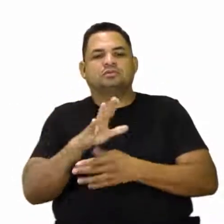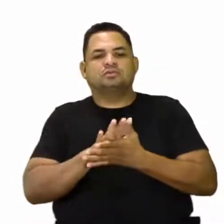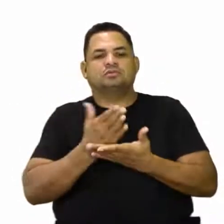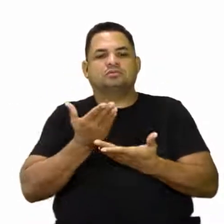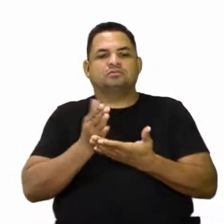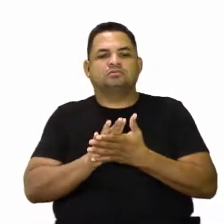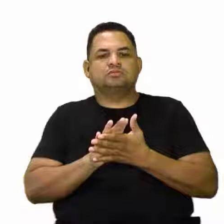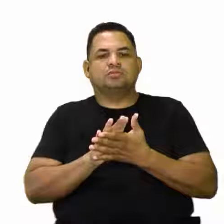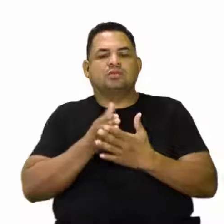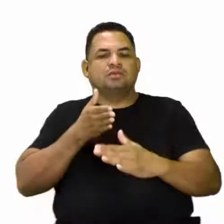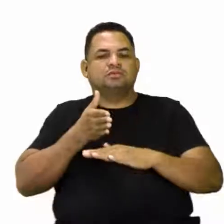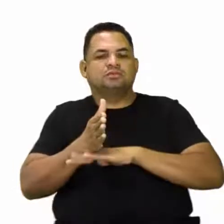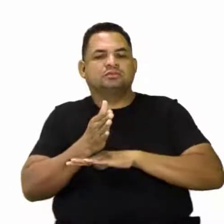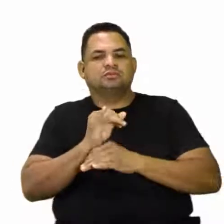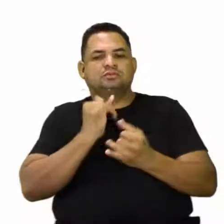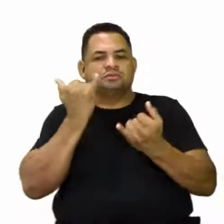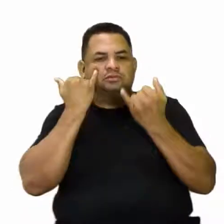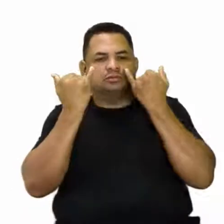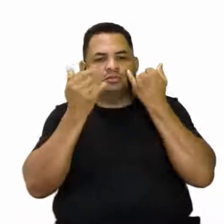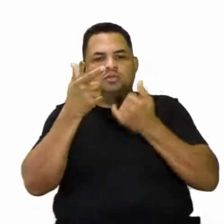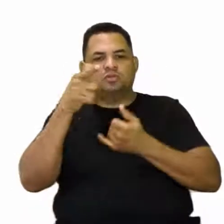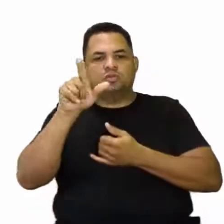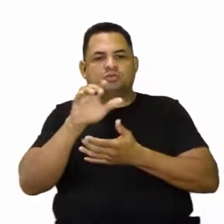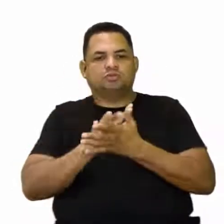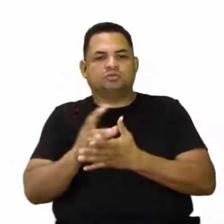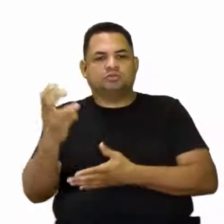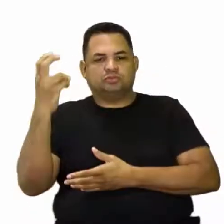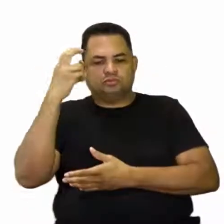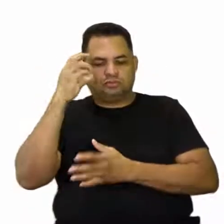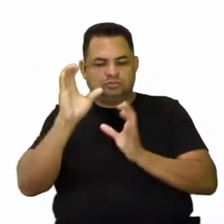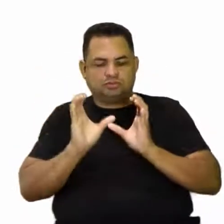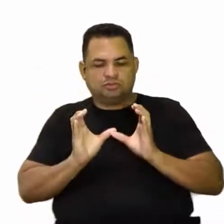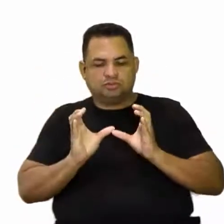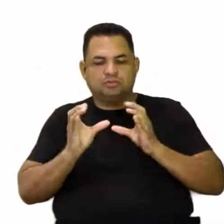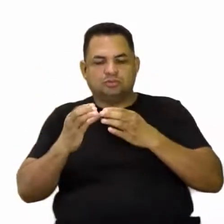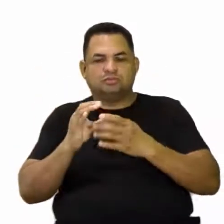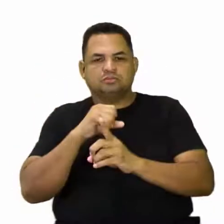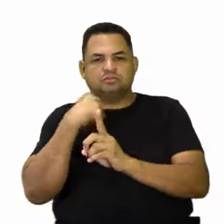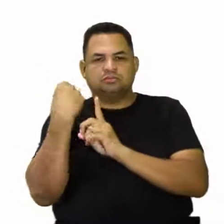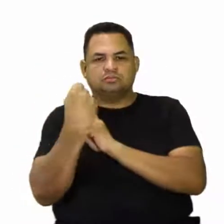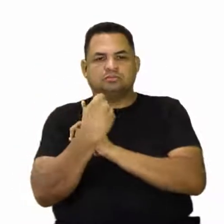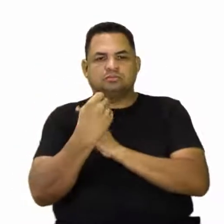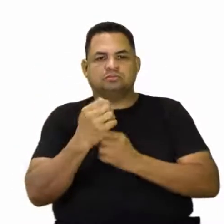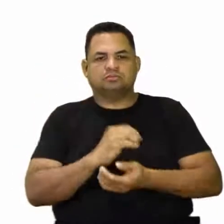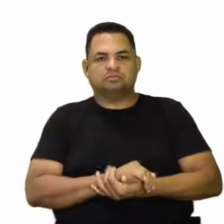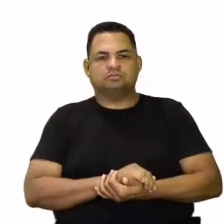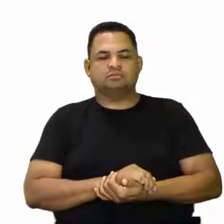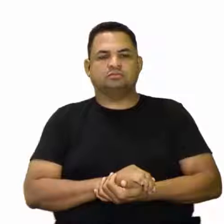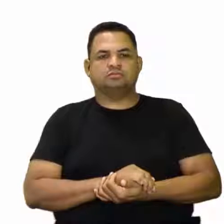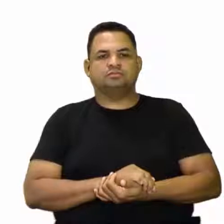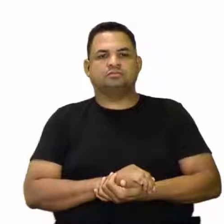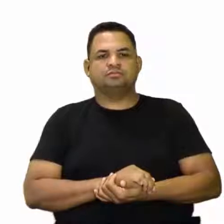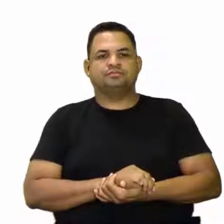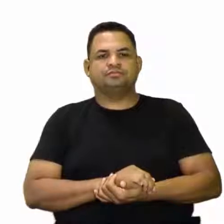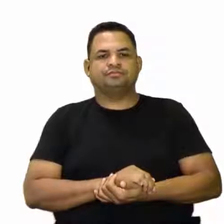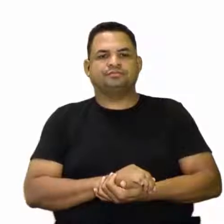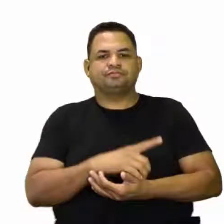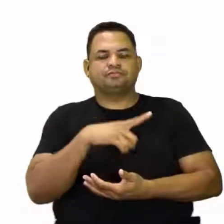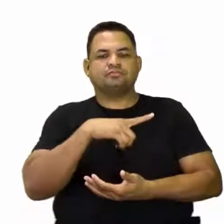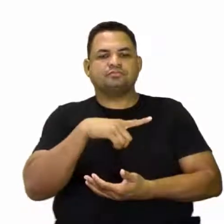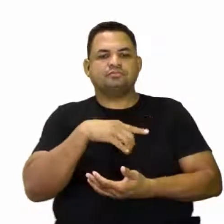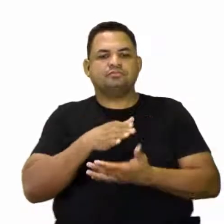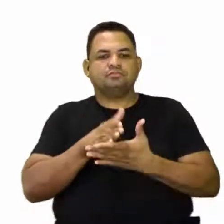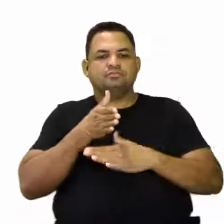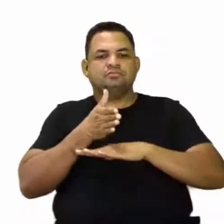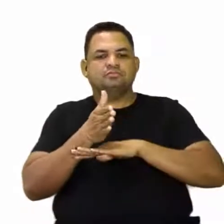acesso à informação a outras culturas e grupos sociais. Aqui vocês têm acesso